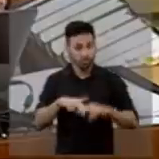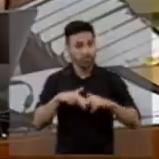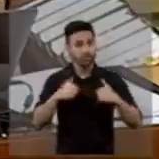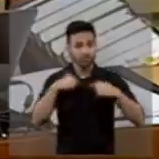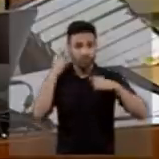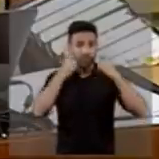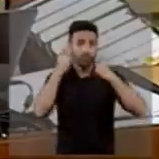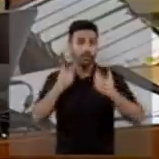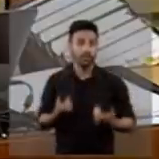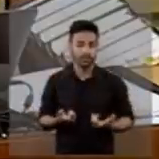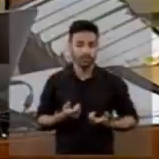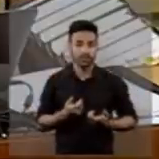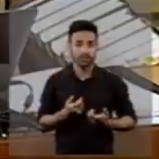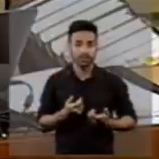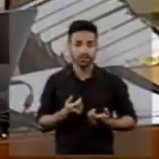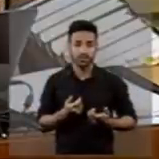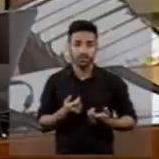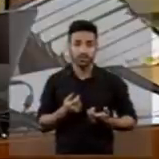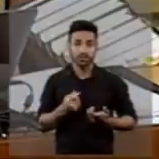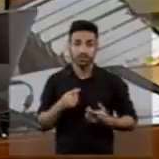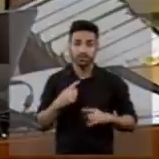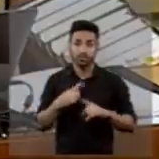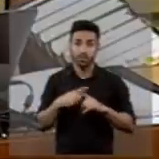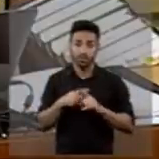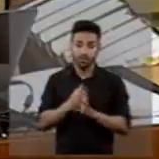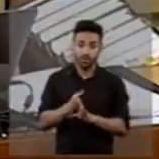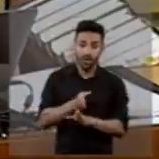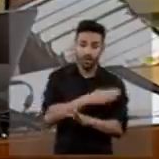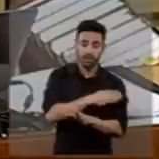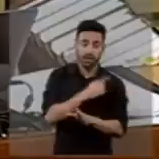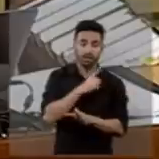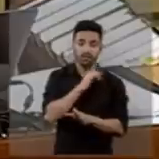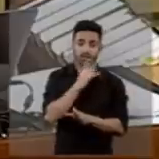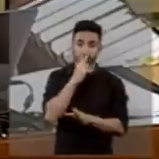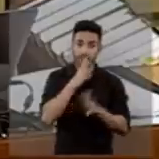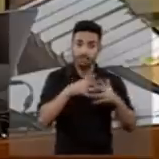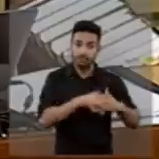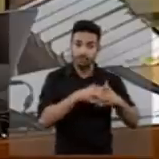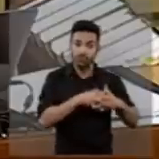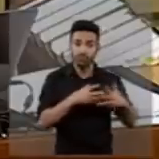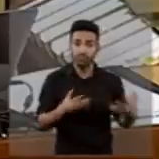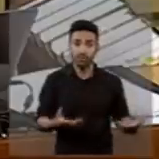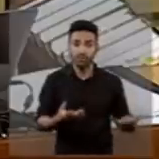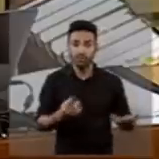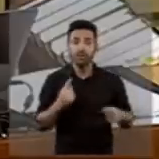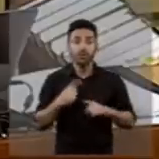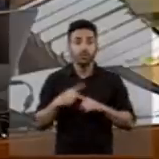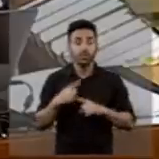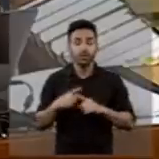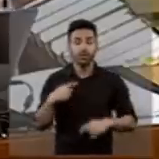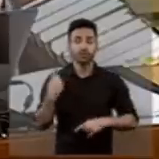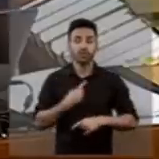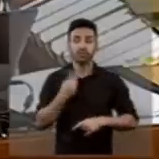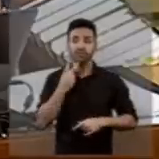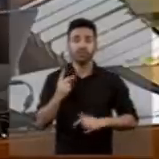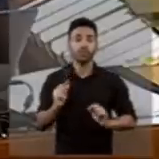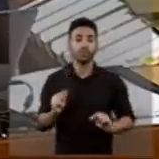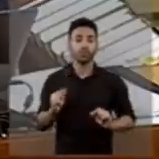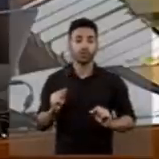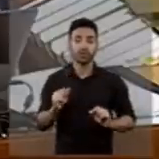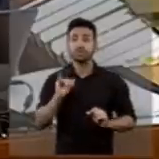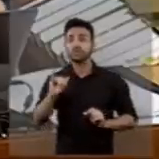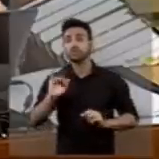para trás uma zona cinzenta e nebulosa, porque nós estamos afirmando que eventualmente algum